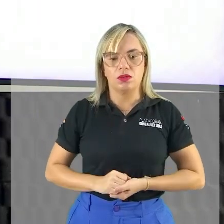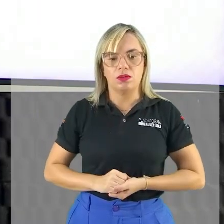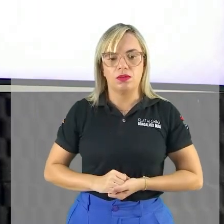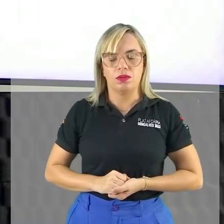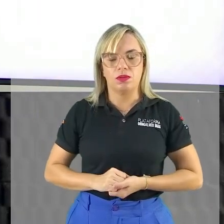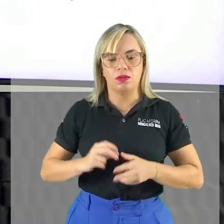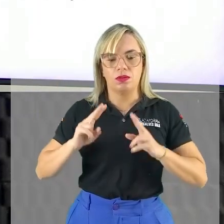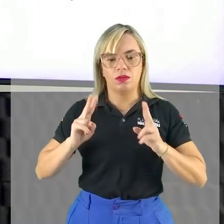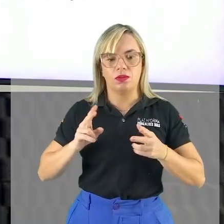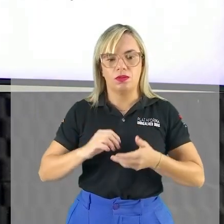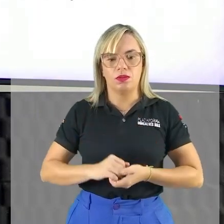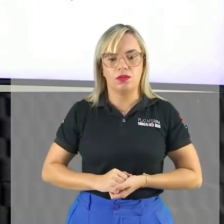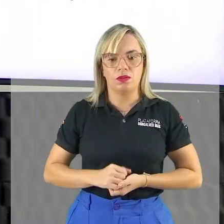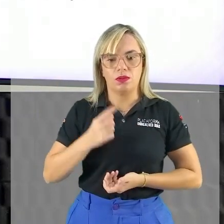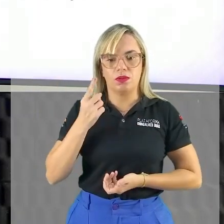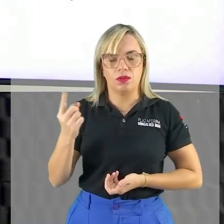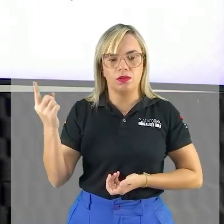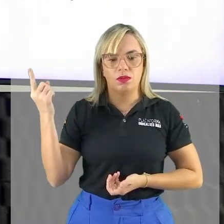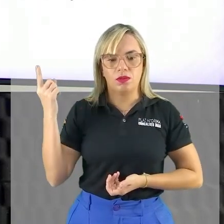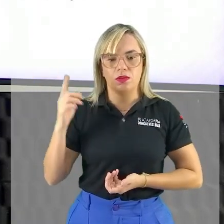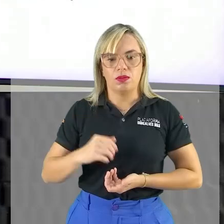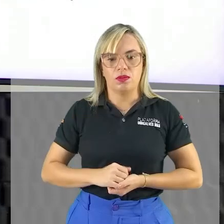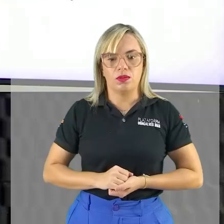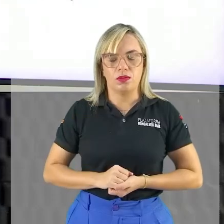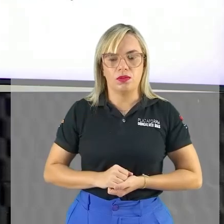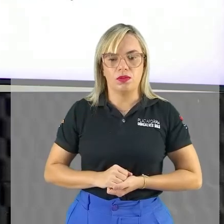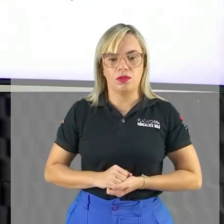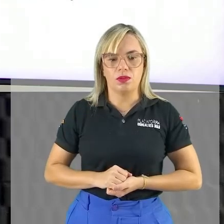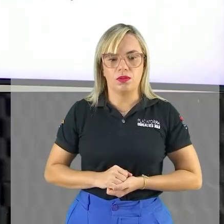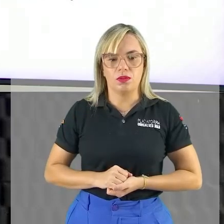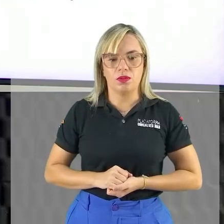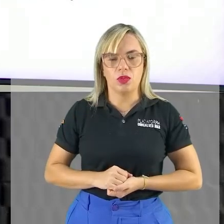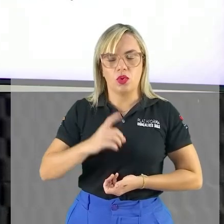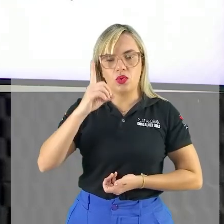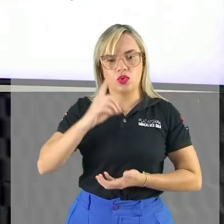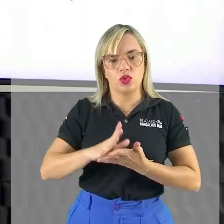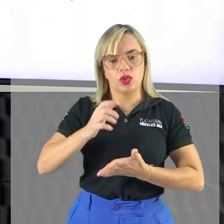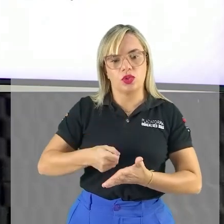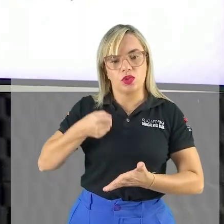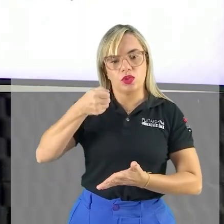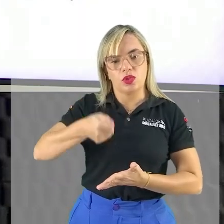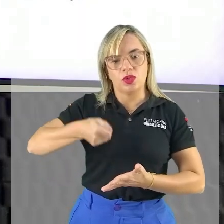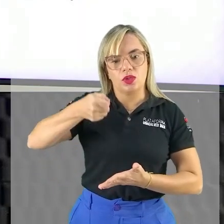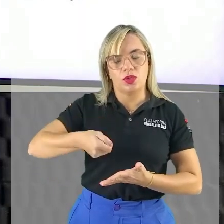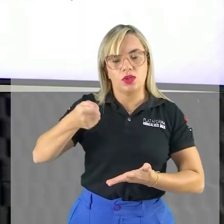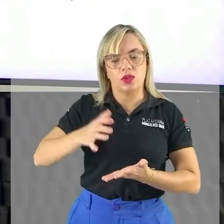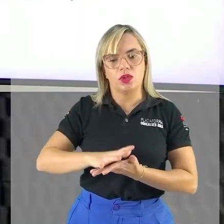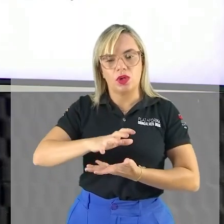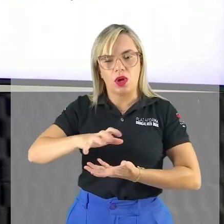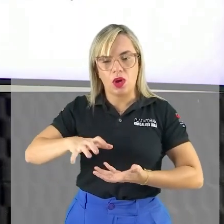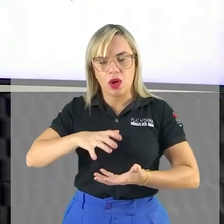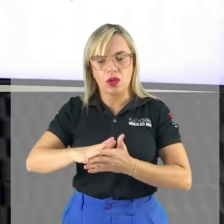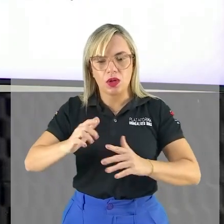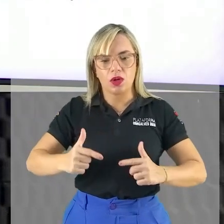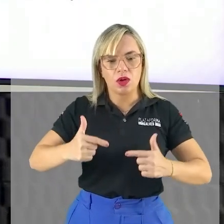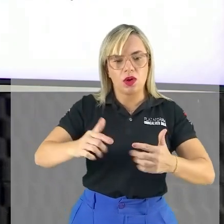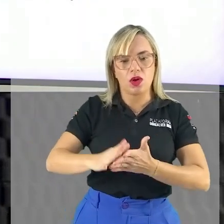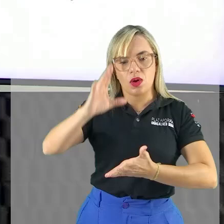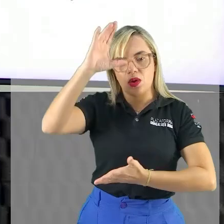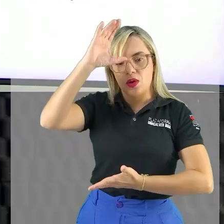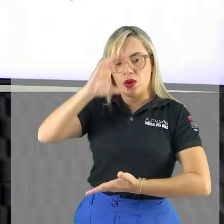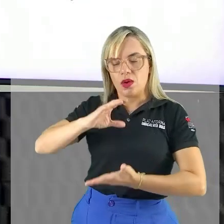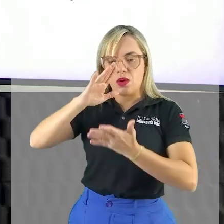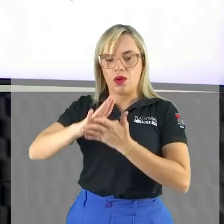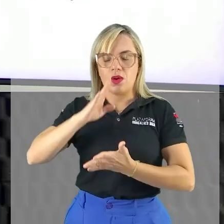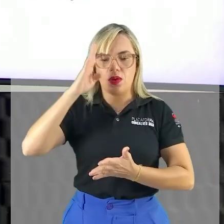do corpo social lhes lembre permanentemente seus direitos e seus deveres a fim de que as reivindicações dos cidadãos